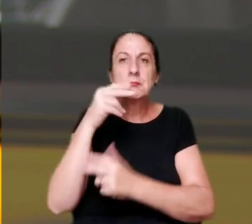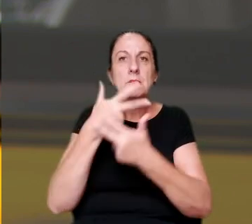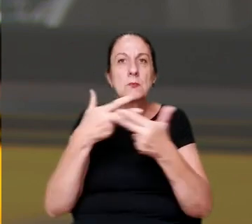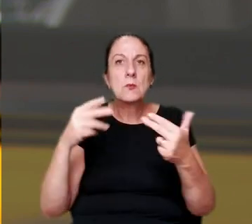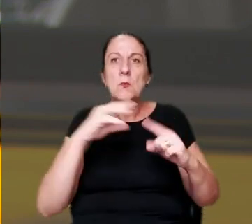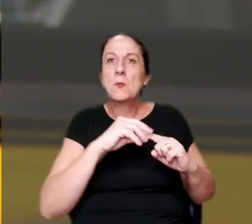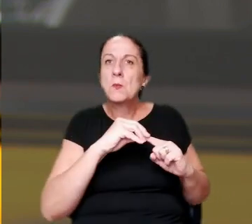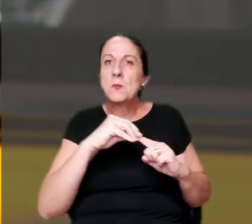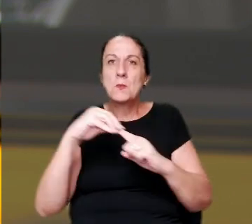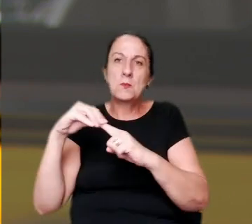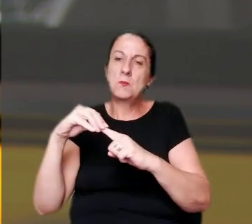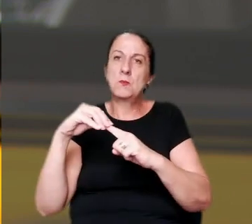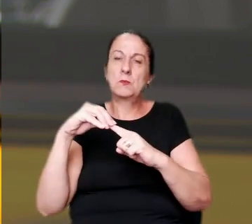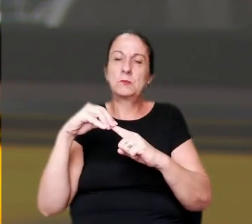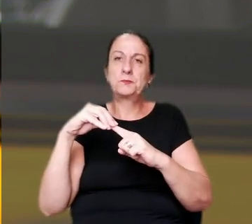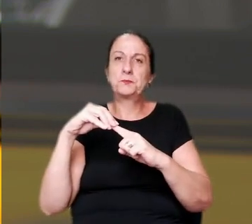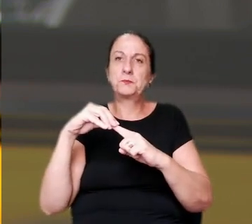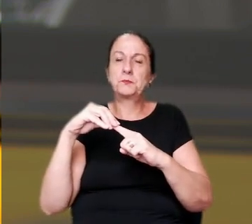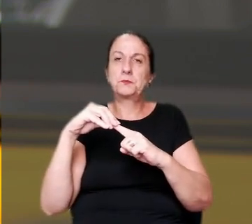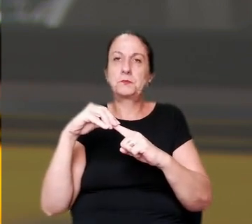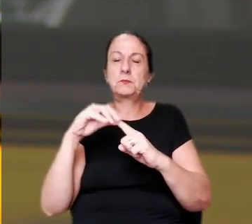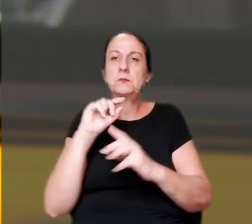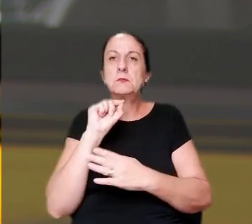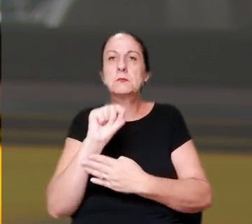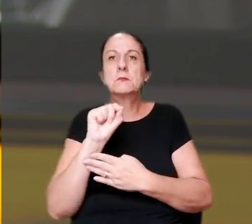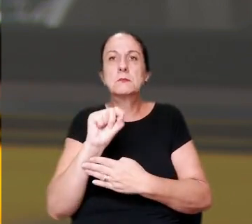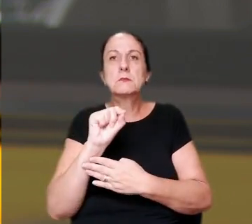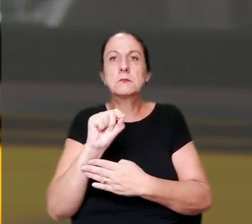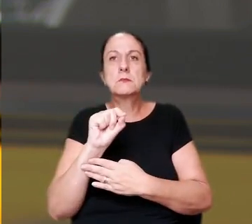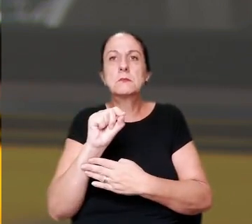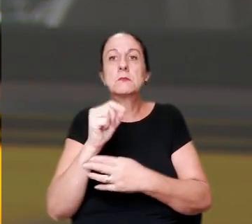observância dos princípios que